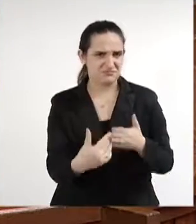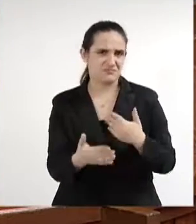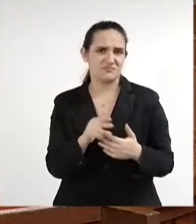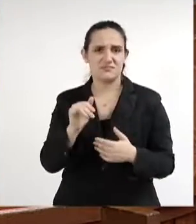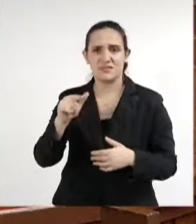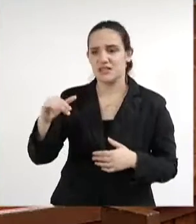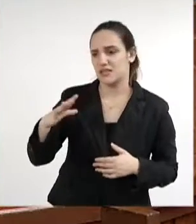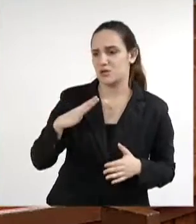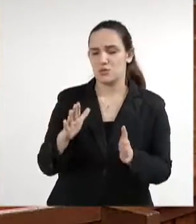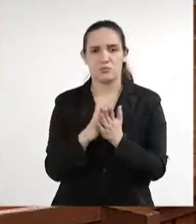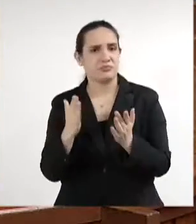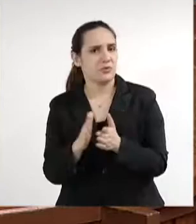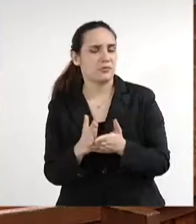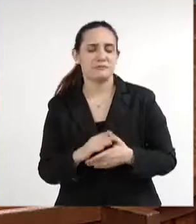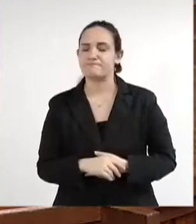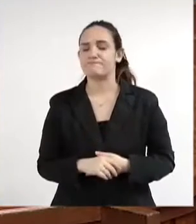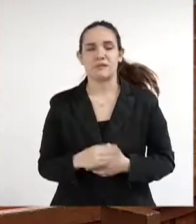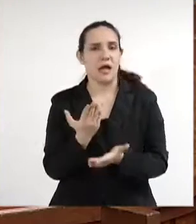se é pobre.